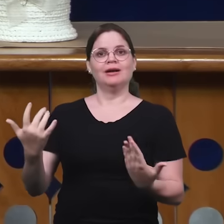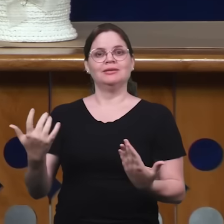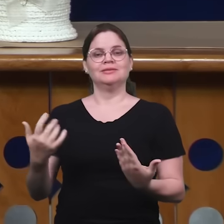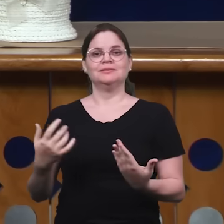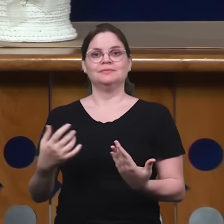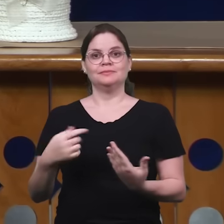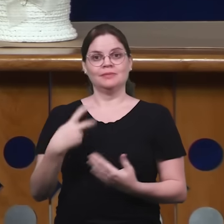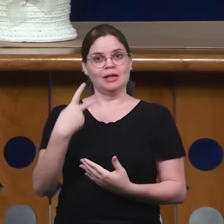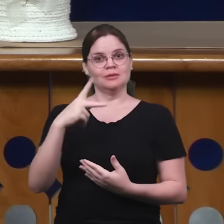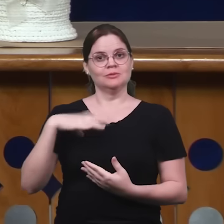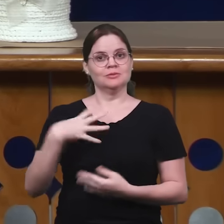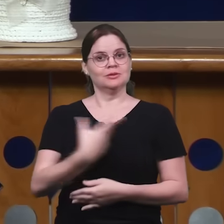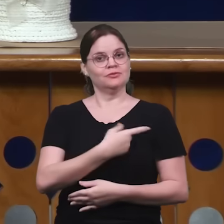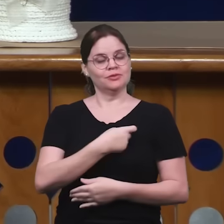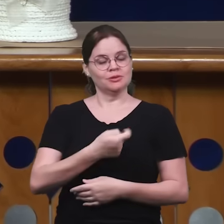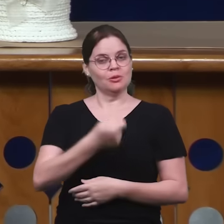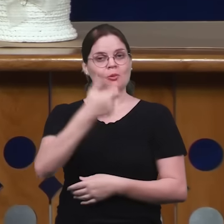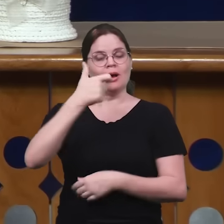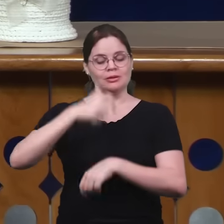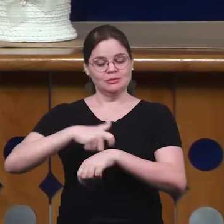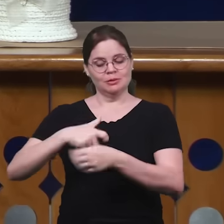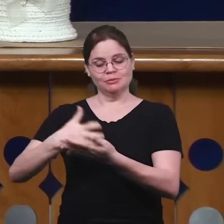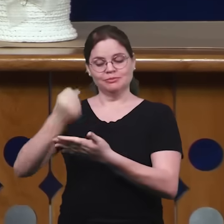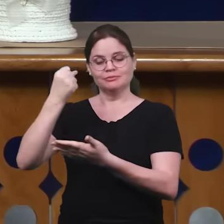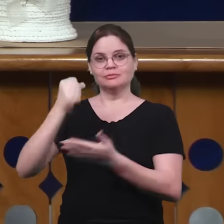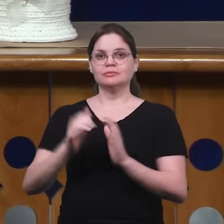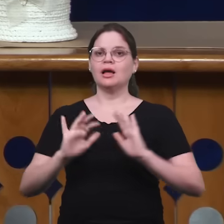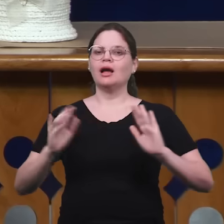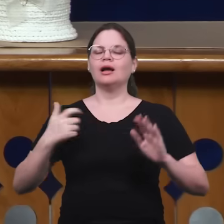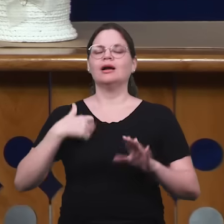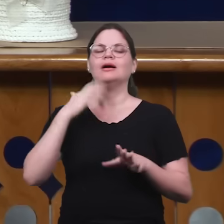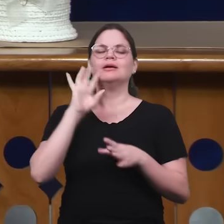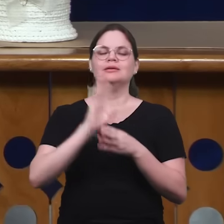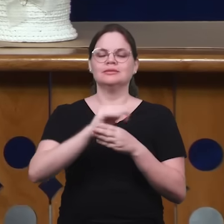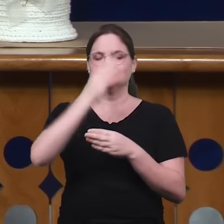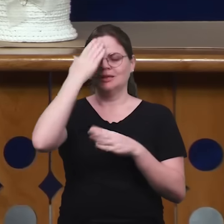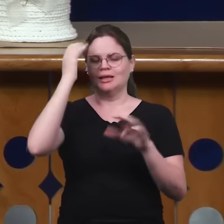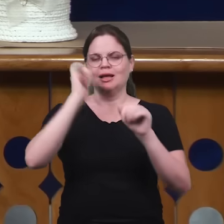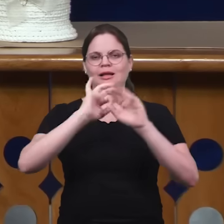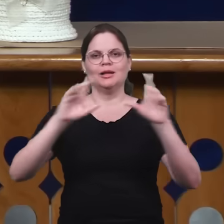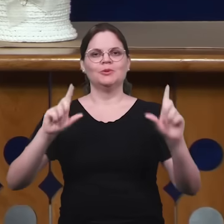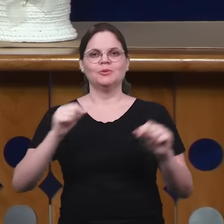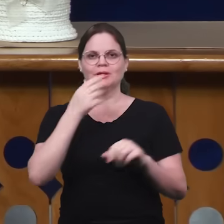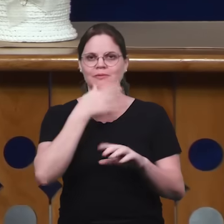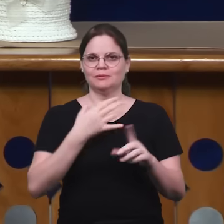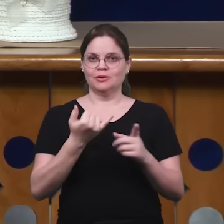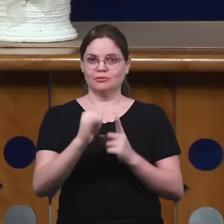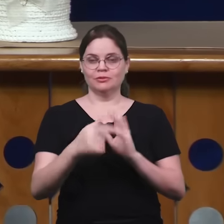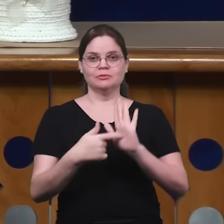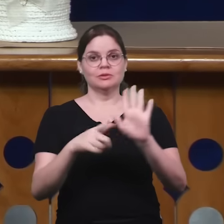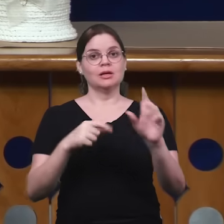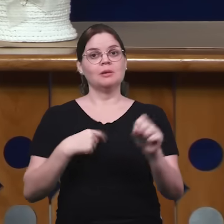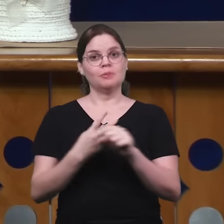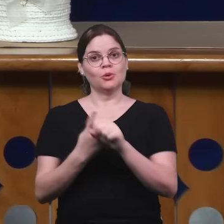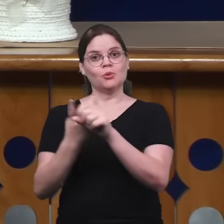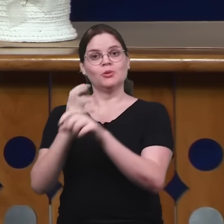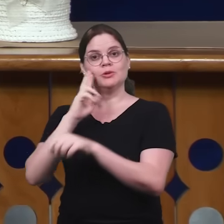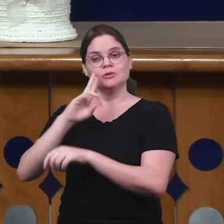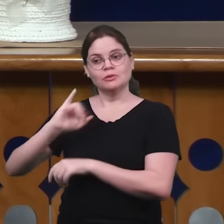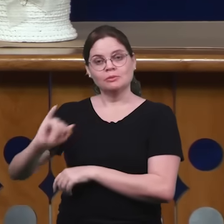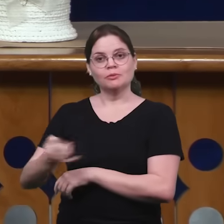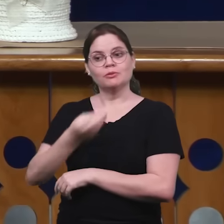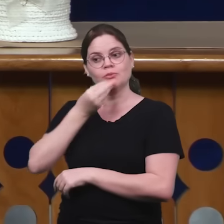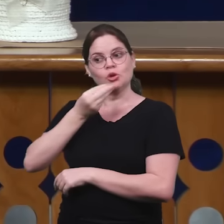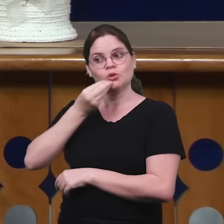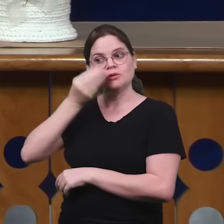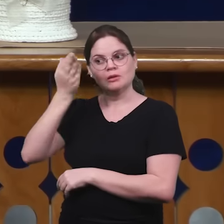a vossa redenção. Então agora nós passamos a entender melhor o que o profeta quis dizer. Buscai o Senhor